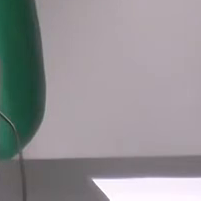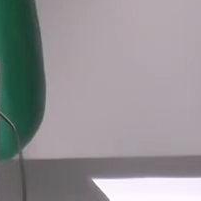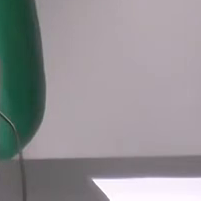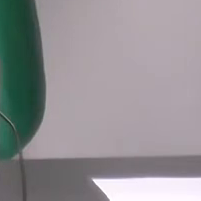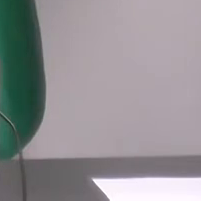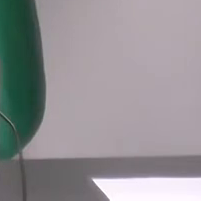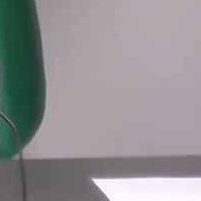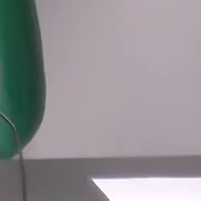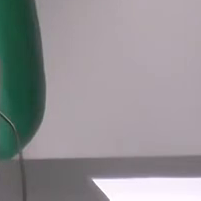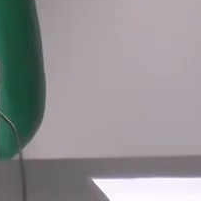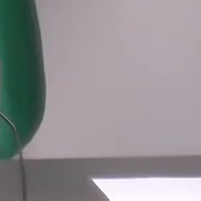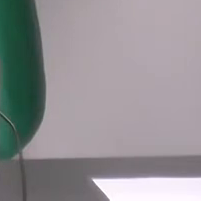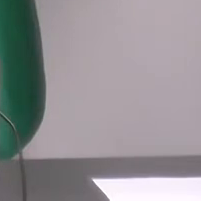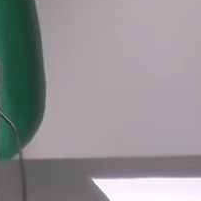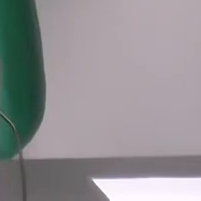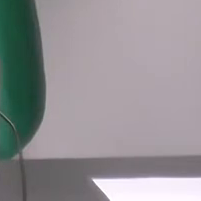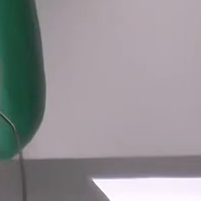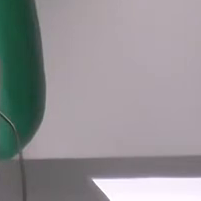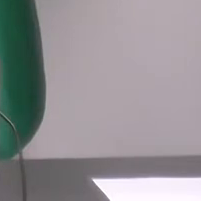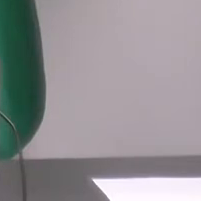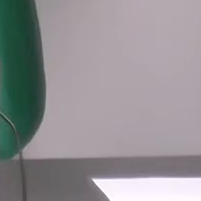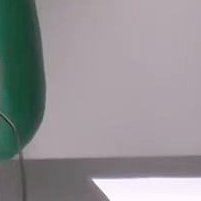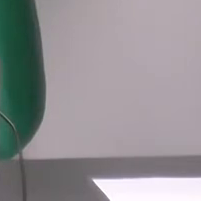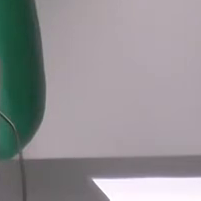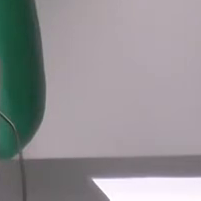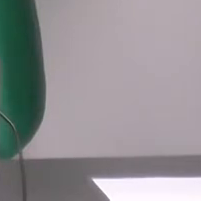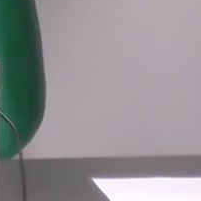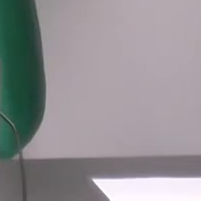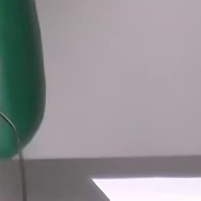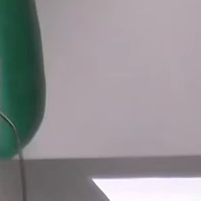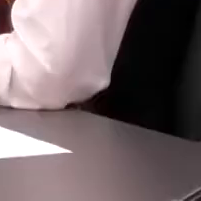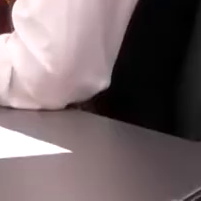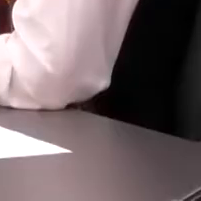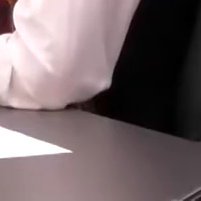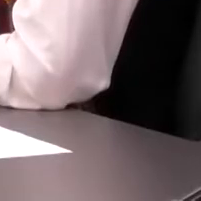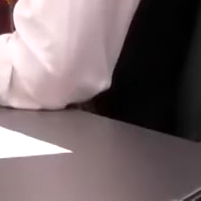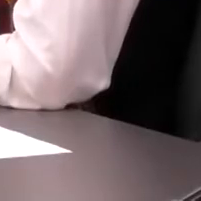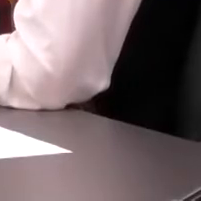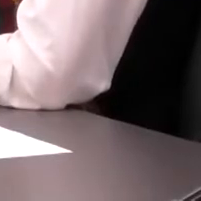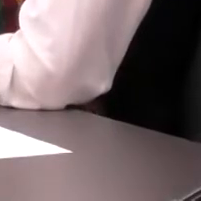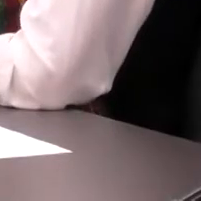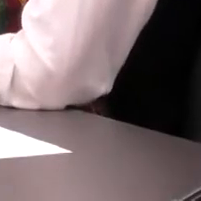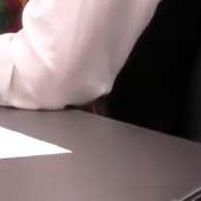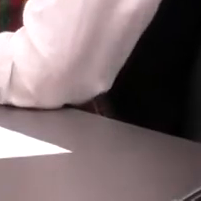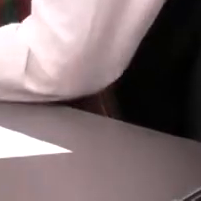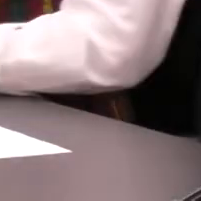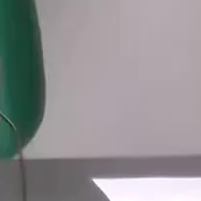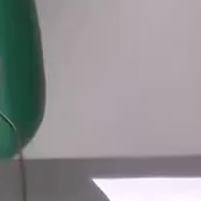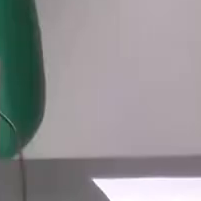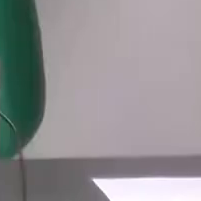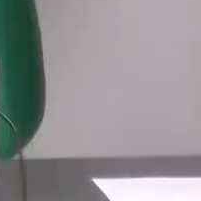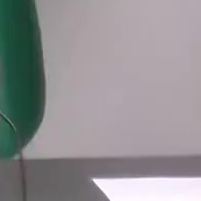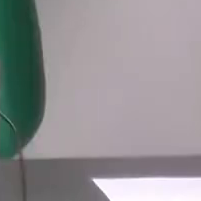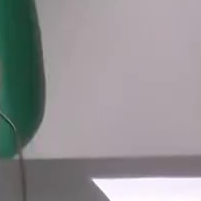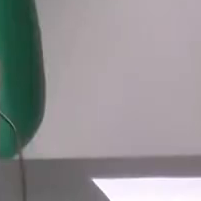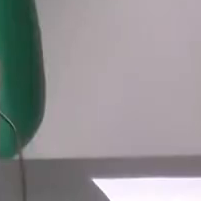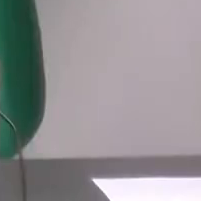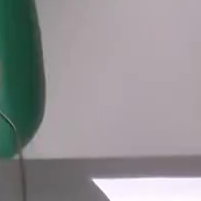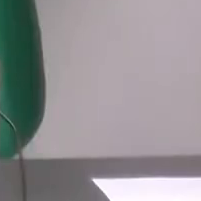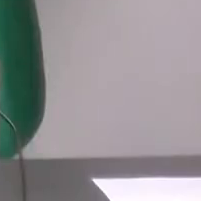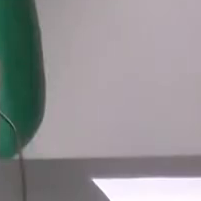coisas assim cancelar ali mas não vai conseguir vão ser derrotados Vamos então